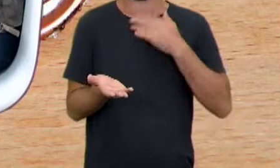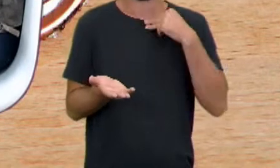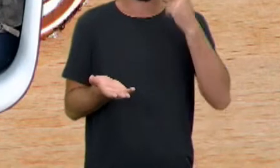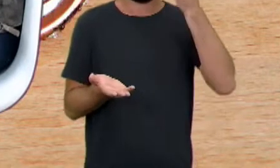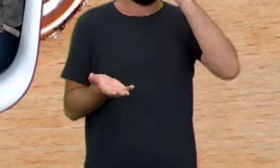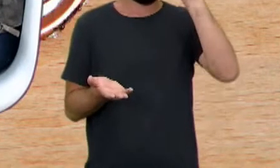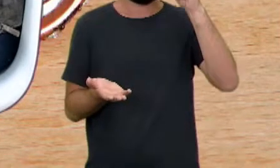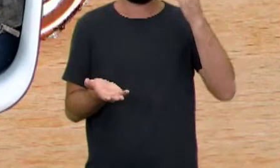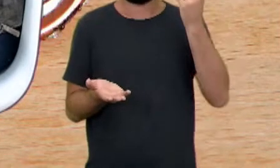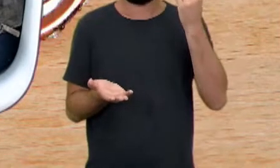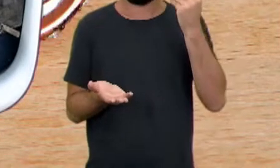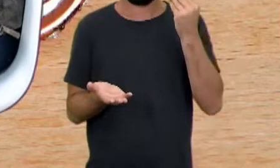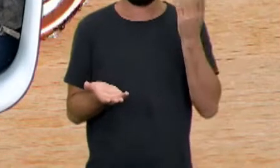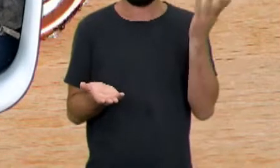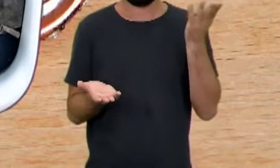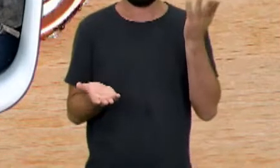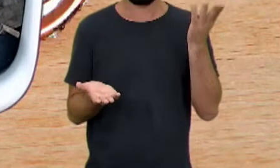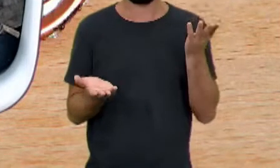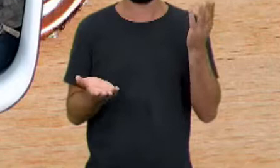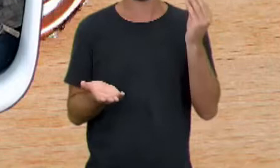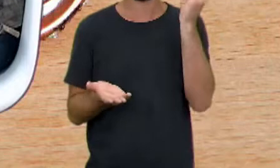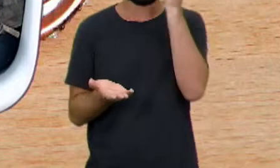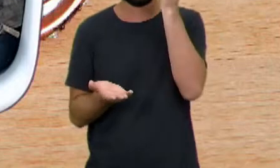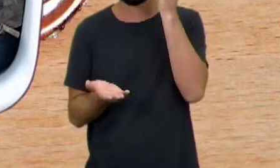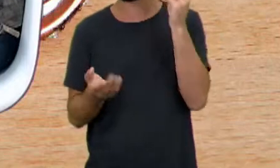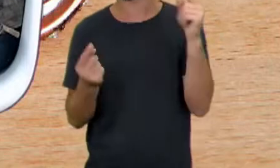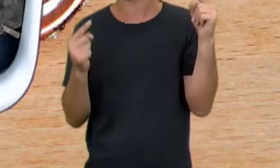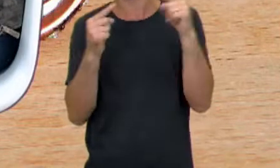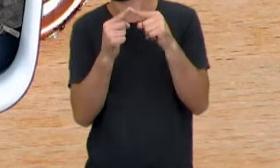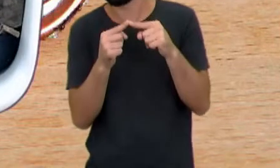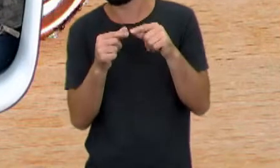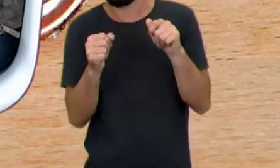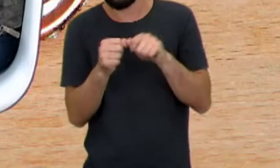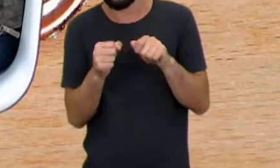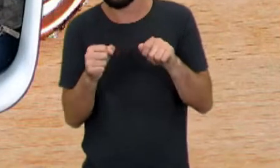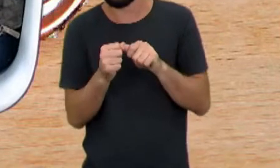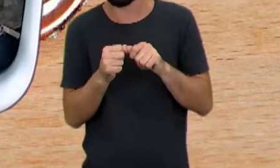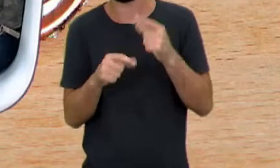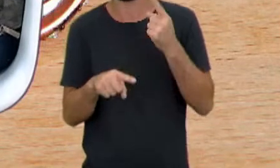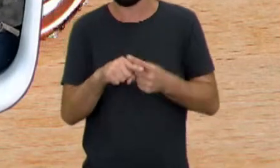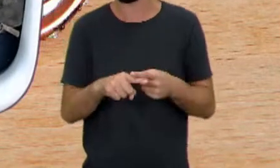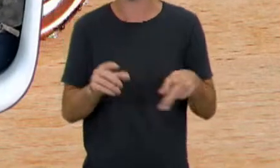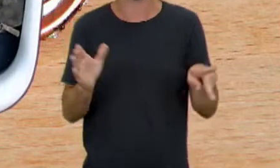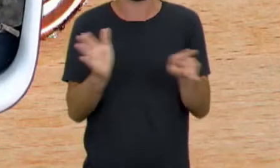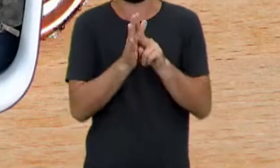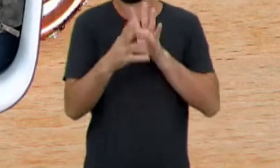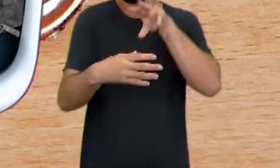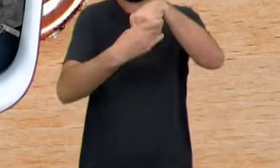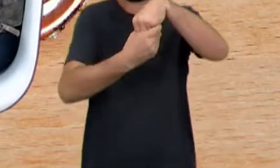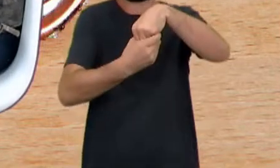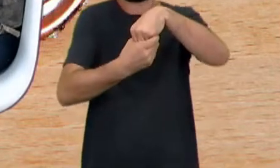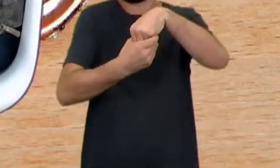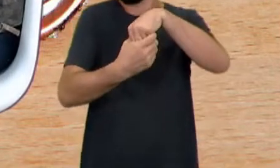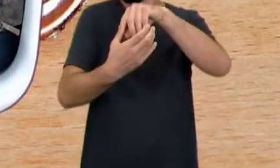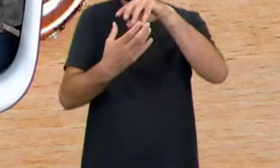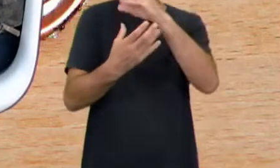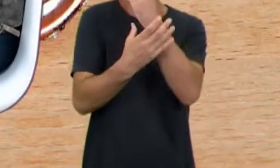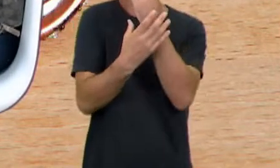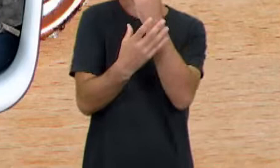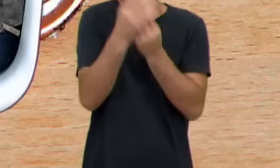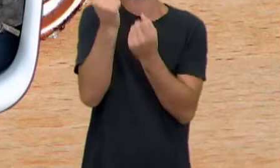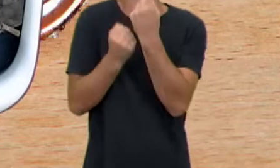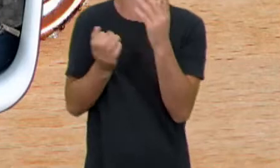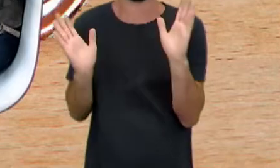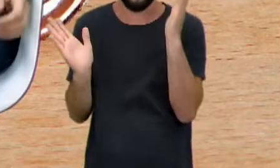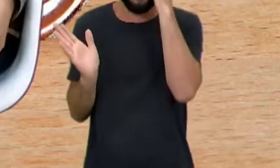de fazer alguma coisa que seja... Porque virou mesmo a persona, né? É orgânico, é aquilo que eu disse, né? Realmente é